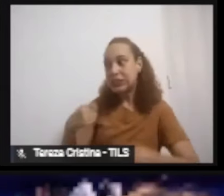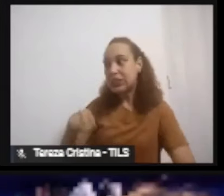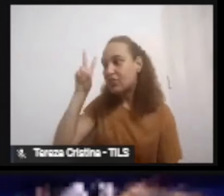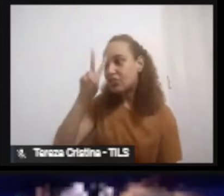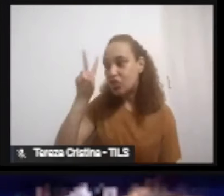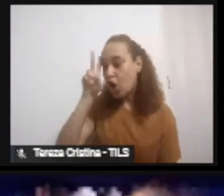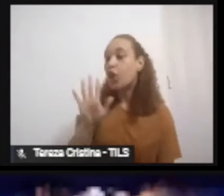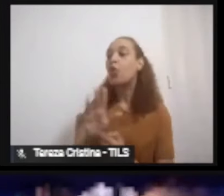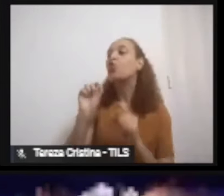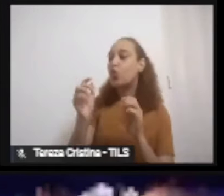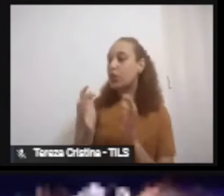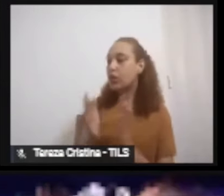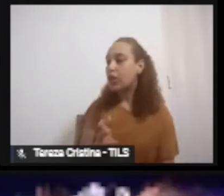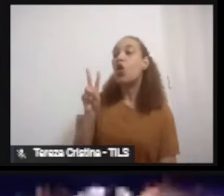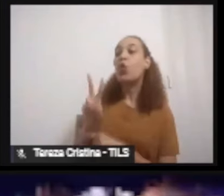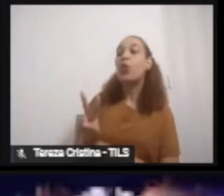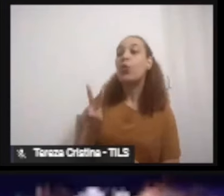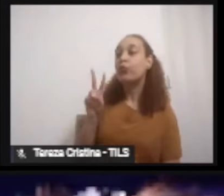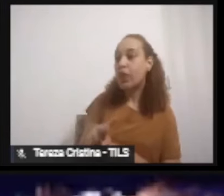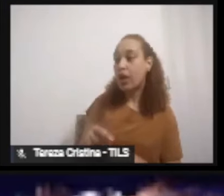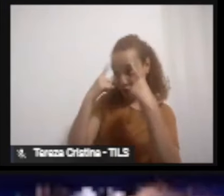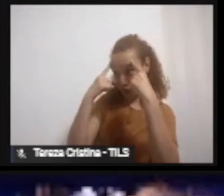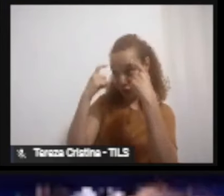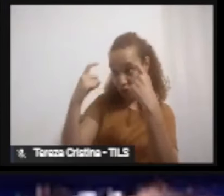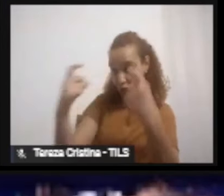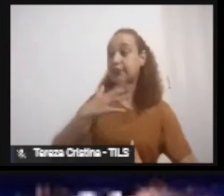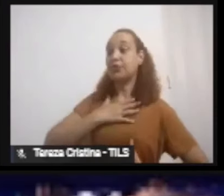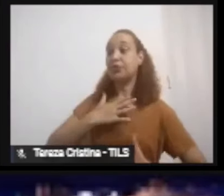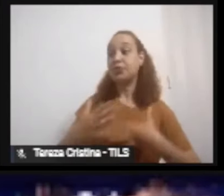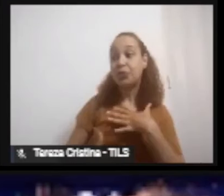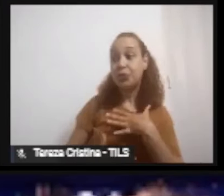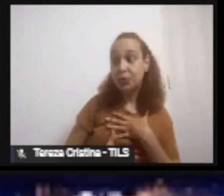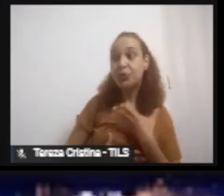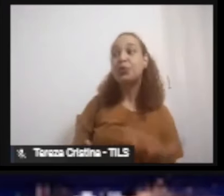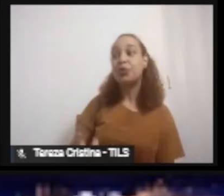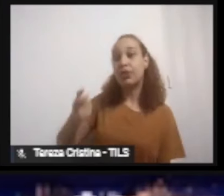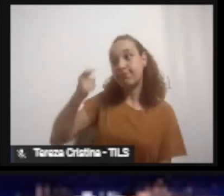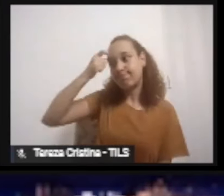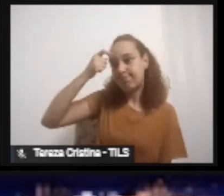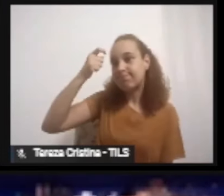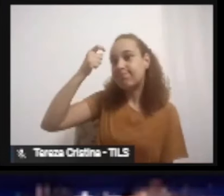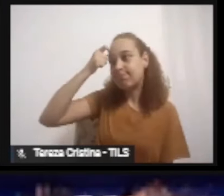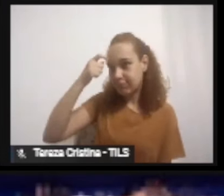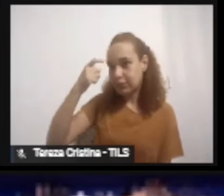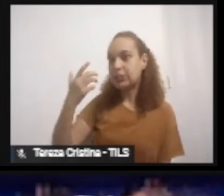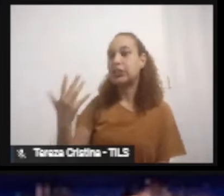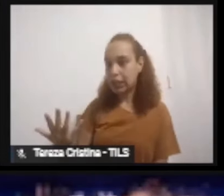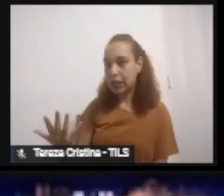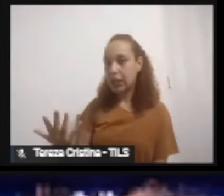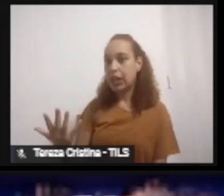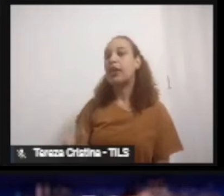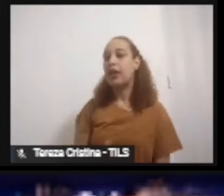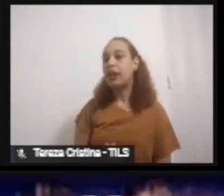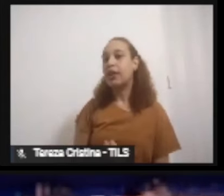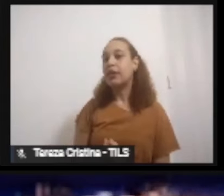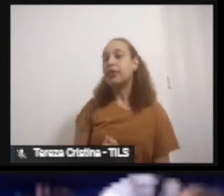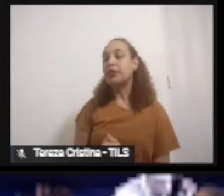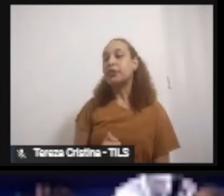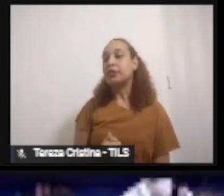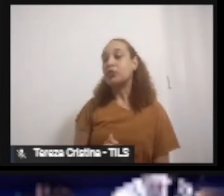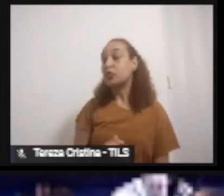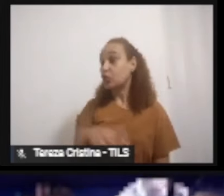de prevenção de violência física, prevenção de violência psicológica, outra que não seja Pipo e Fifi, que também foi um